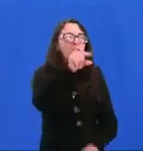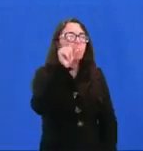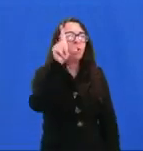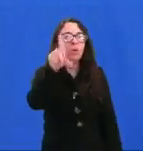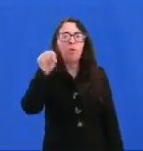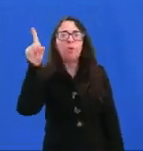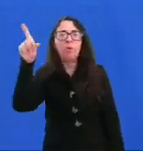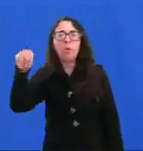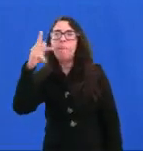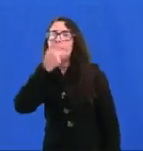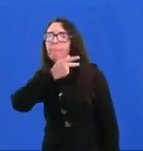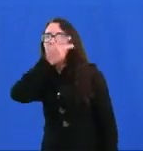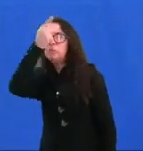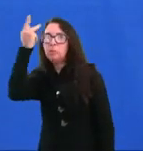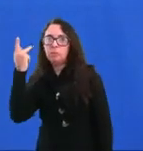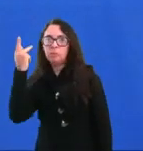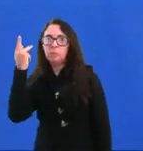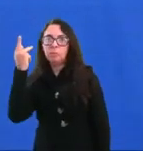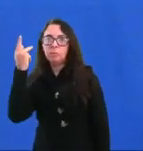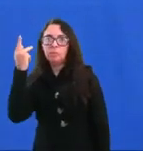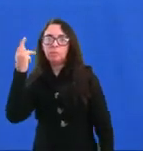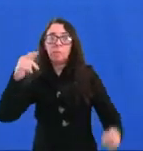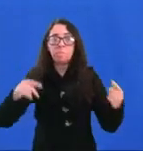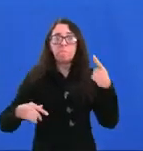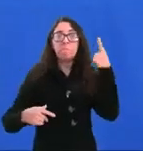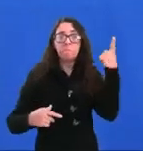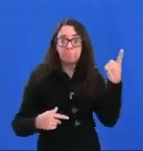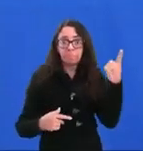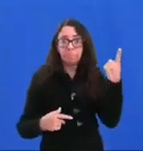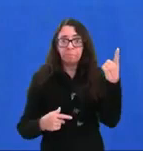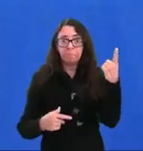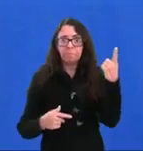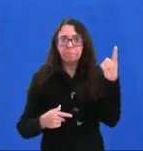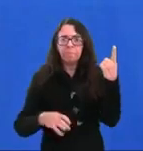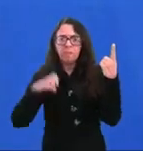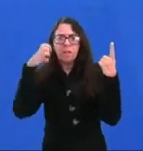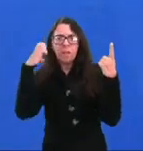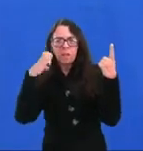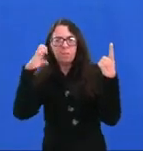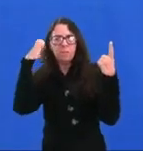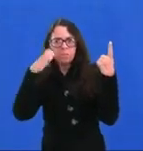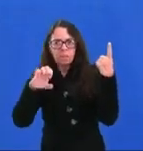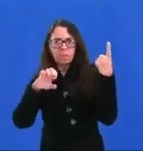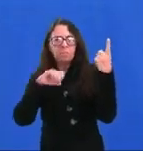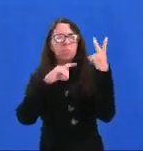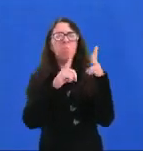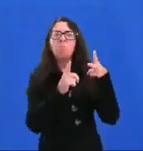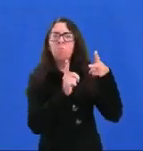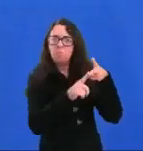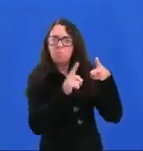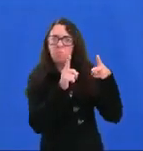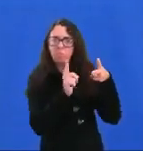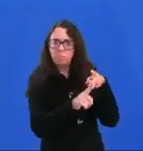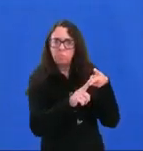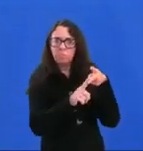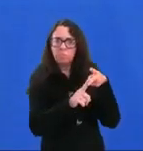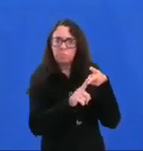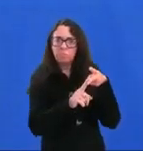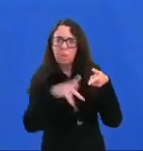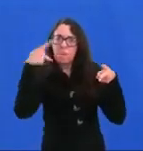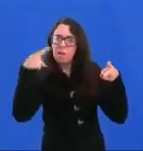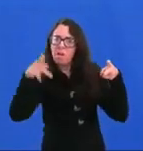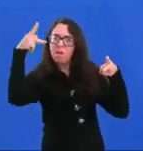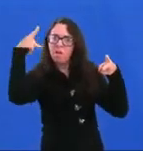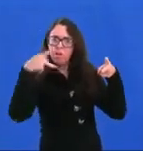com vistas ao aperfeiçoamento dos santos, para o desempenho do seu serviço, para a edificação do corpo